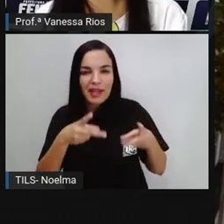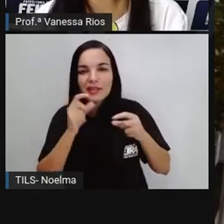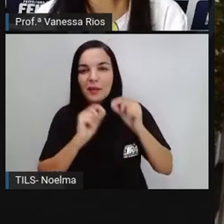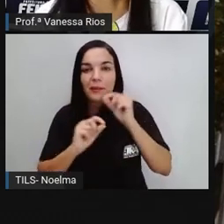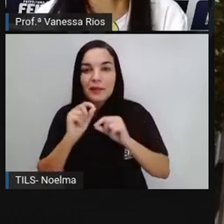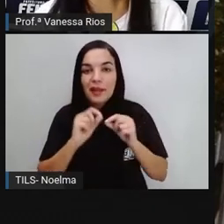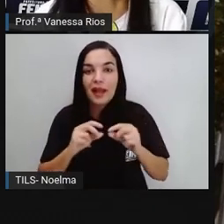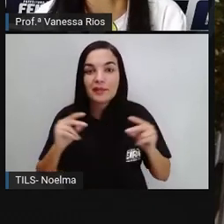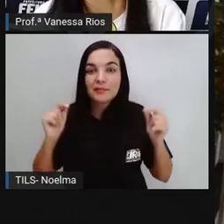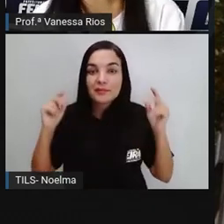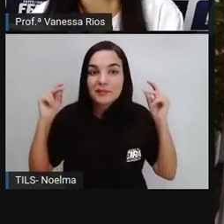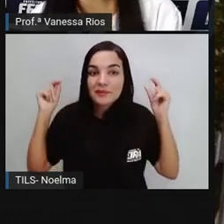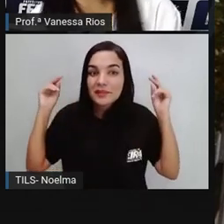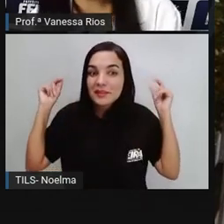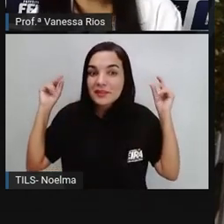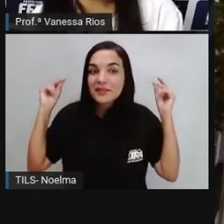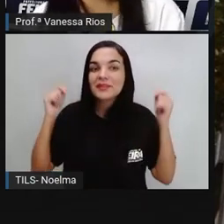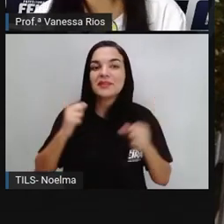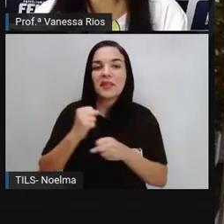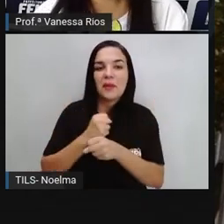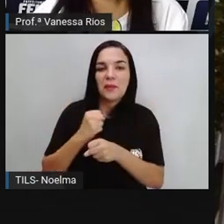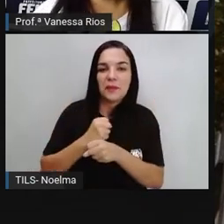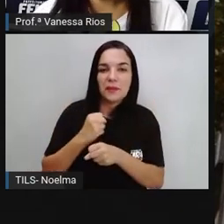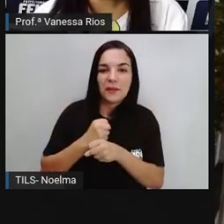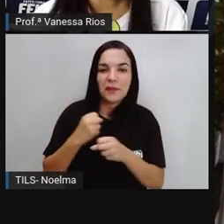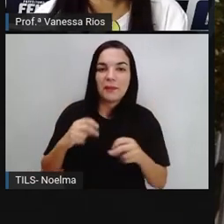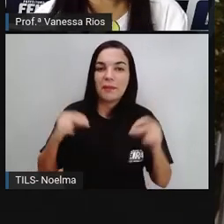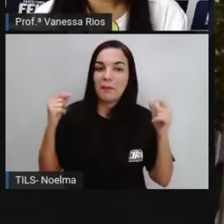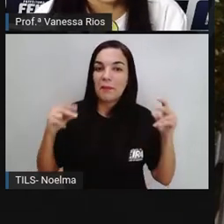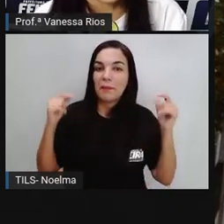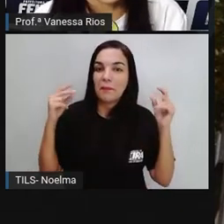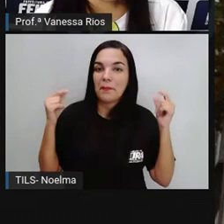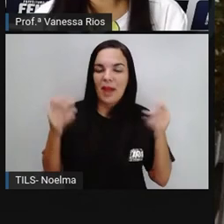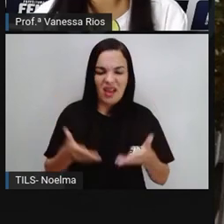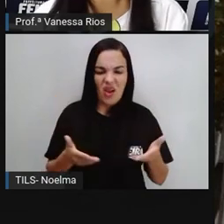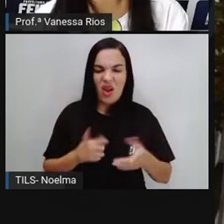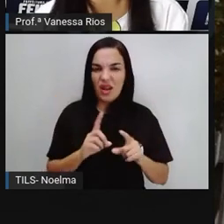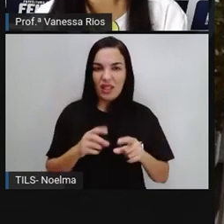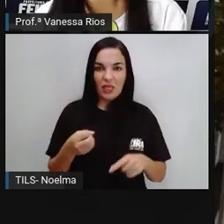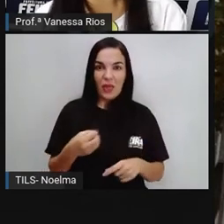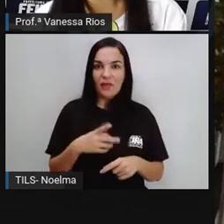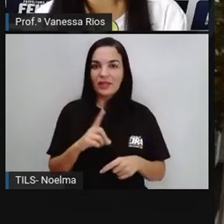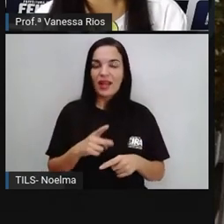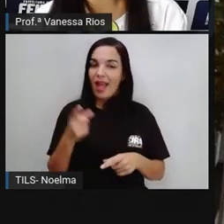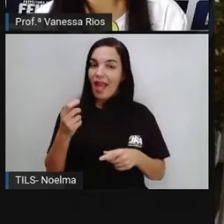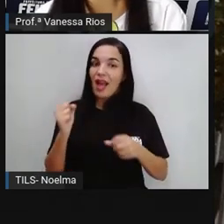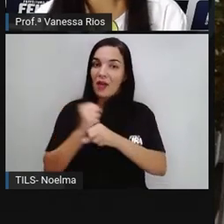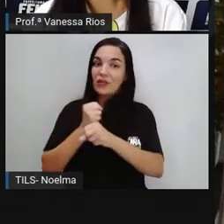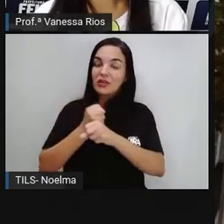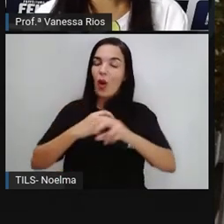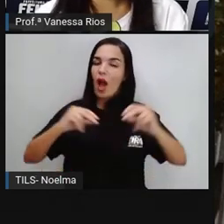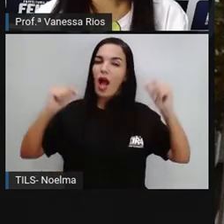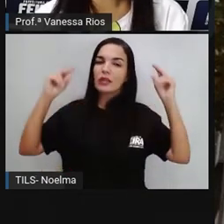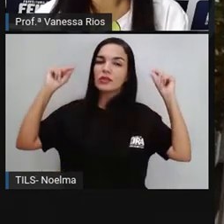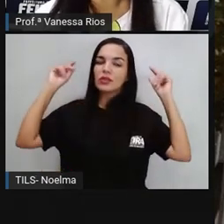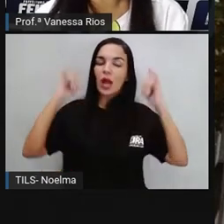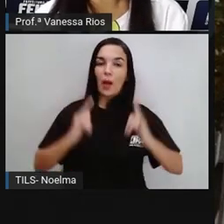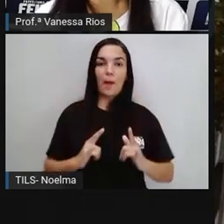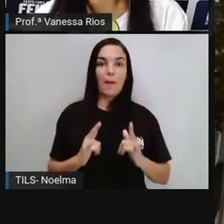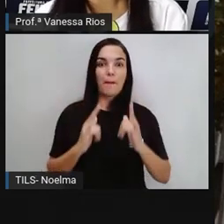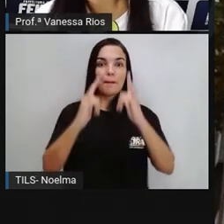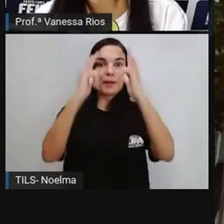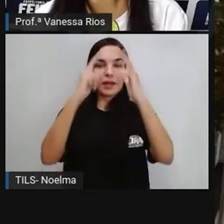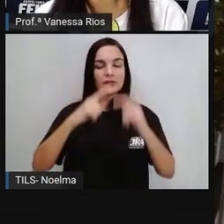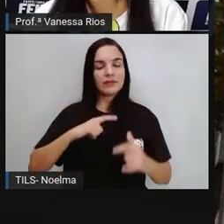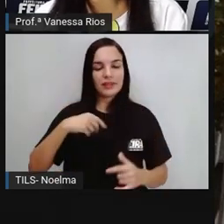características de uma construção que não é recente, não é uma construção moderna, né? Uma construção que está presente também aí em